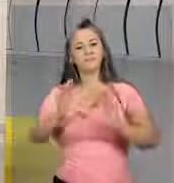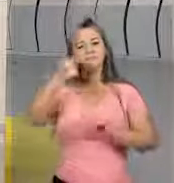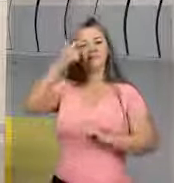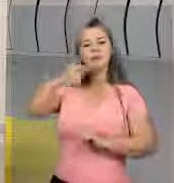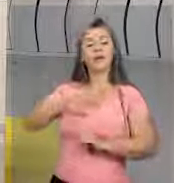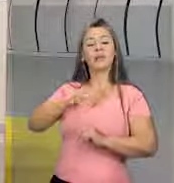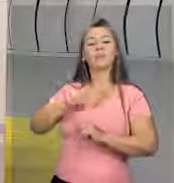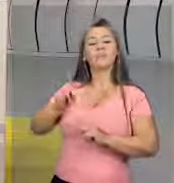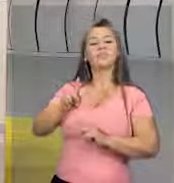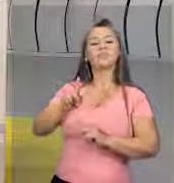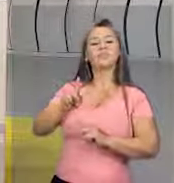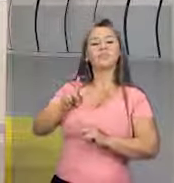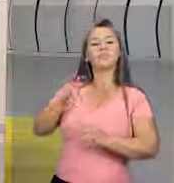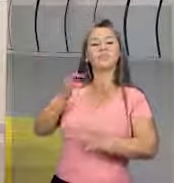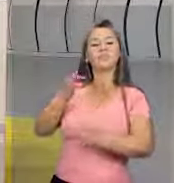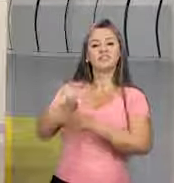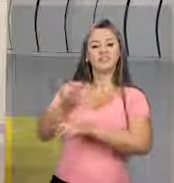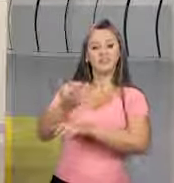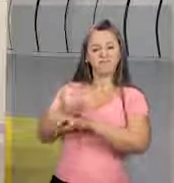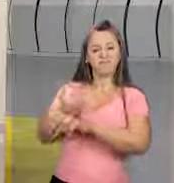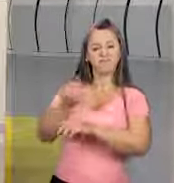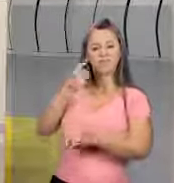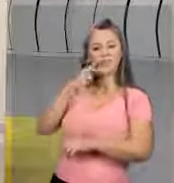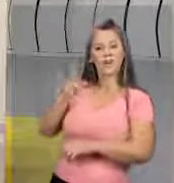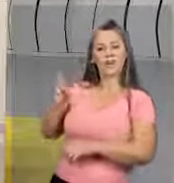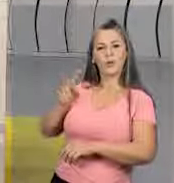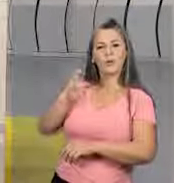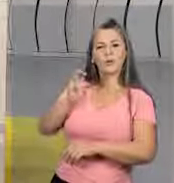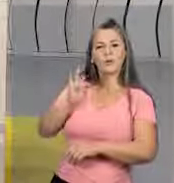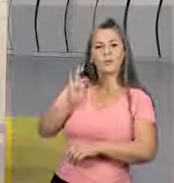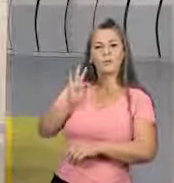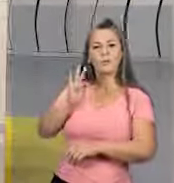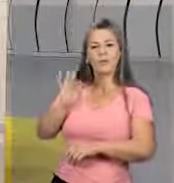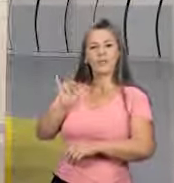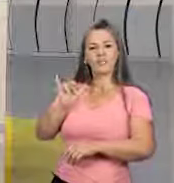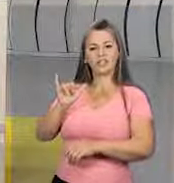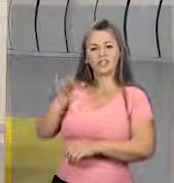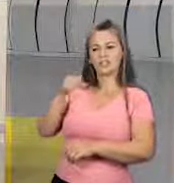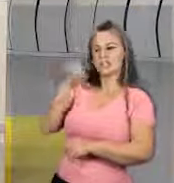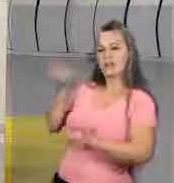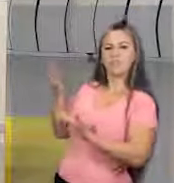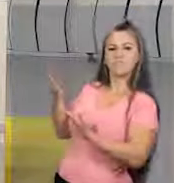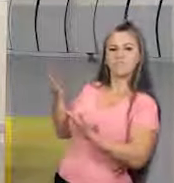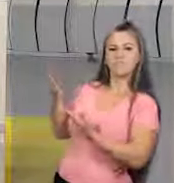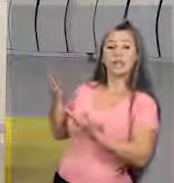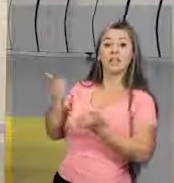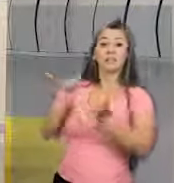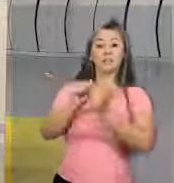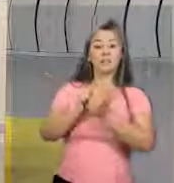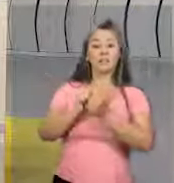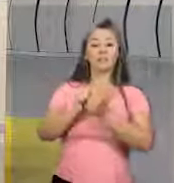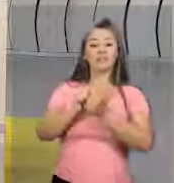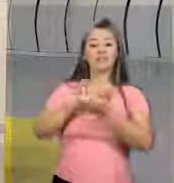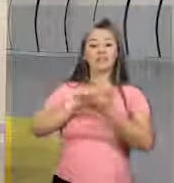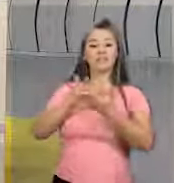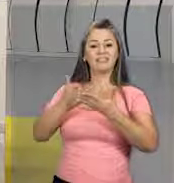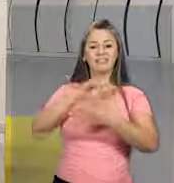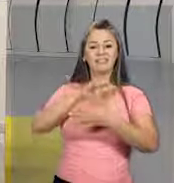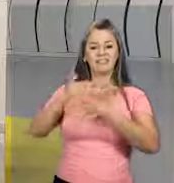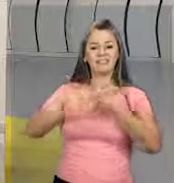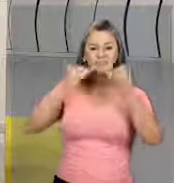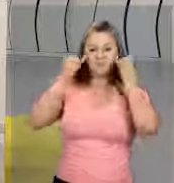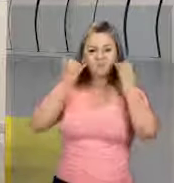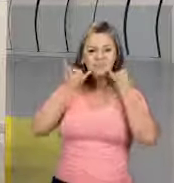Eu sou a professora de Física Beth Carvalho. Esse é o meu sinal. Juntamente com a Fabiana, estarei com